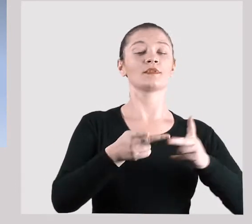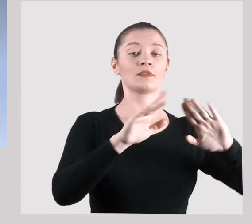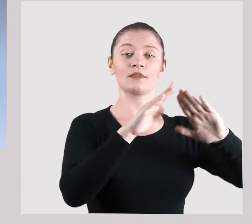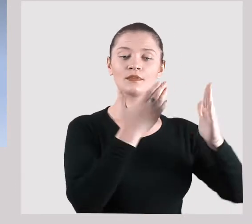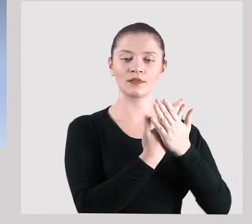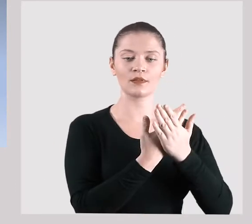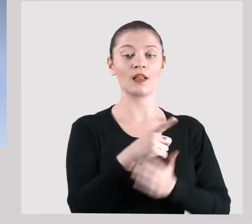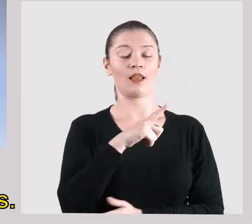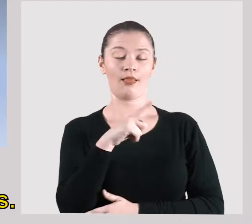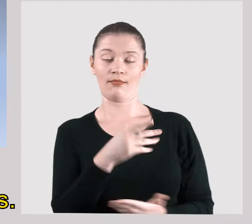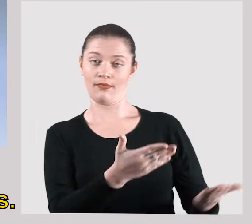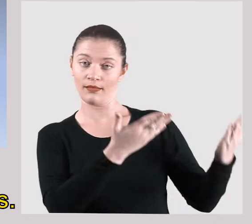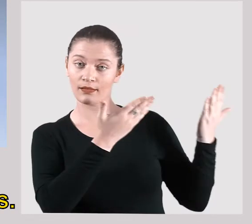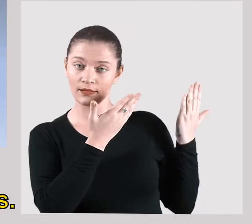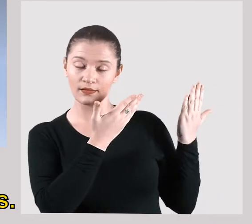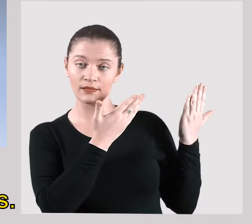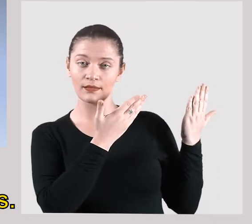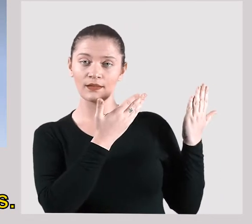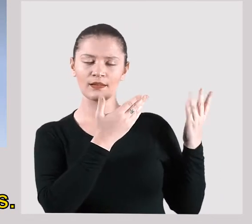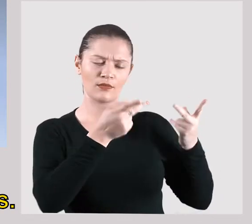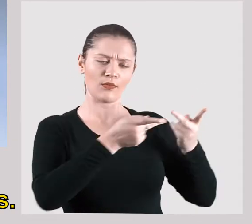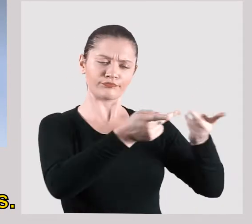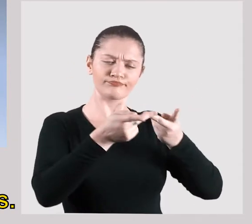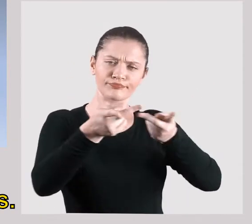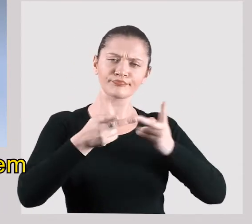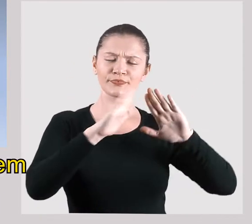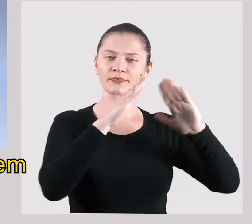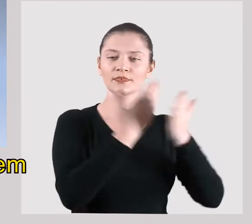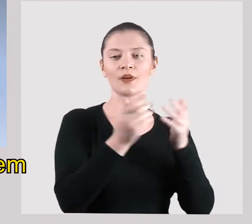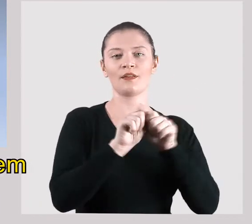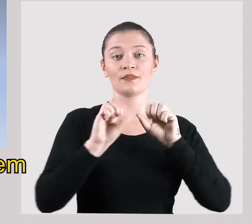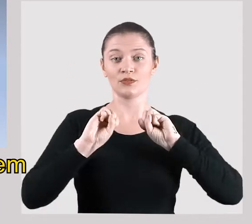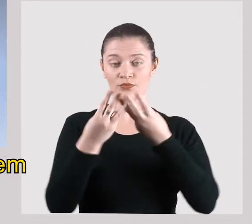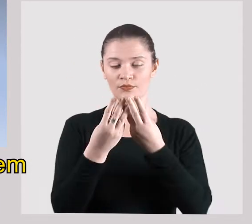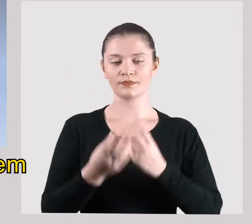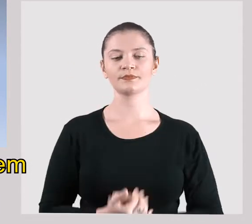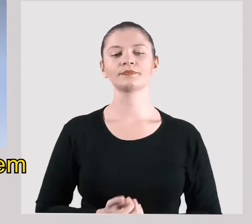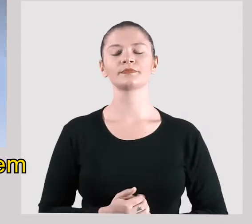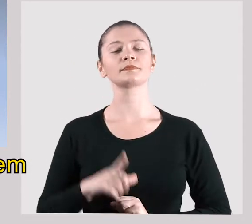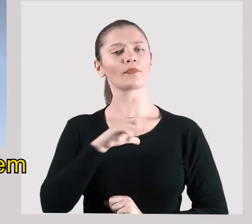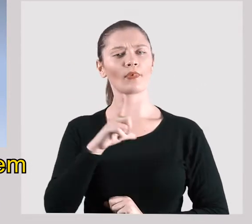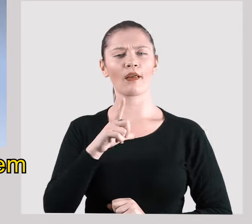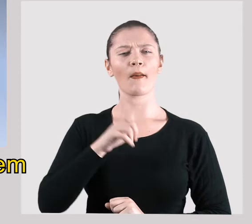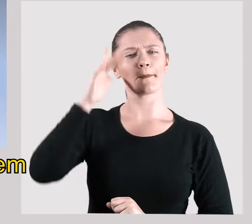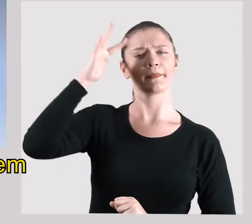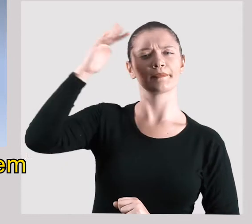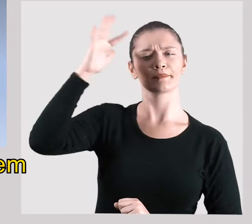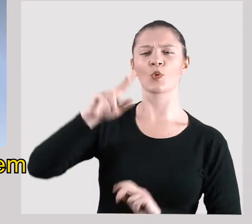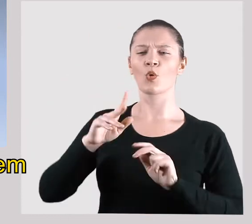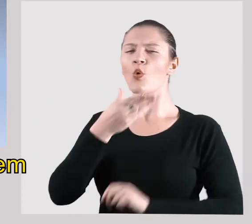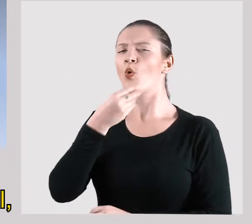o feminino, vai nas escolas fazer shows. Existe uma teoria de que o homem tem uma essência